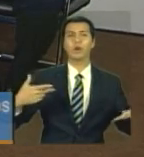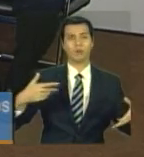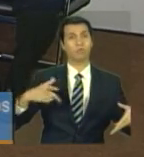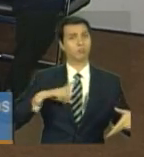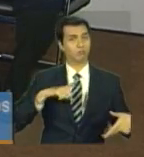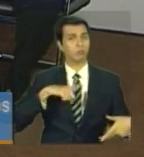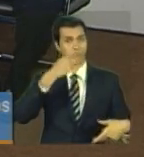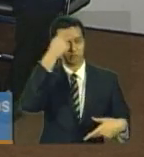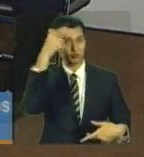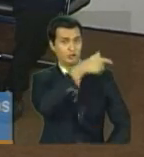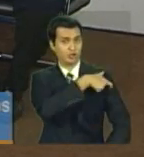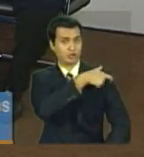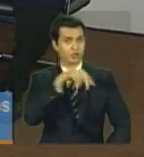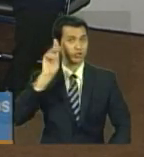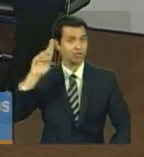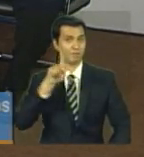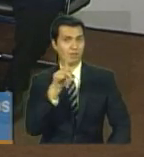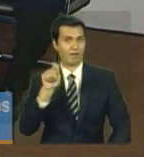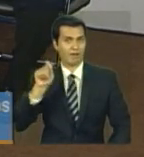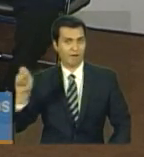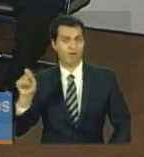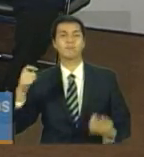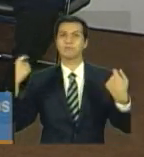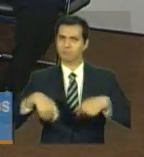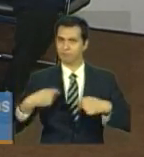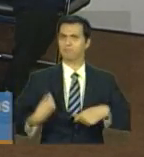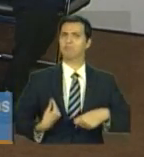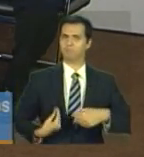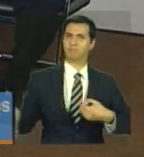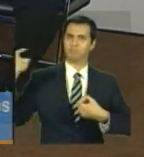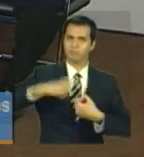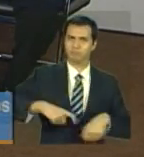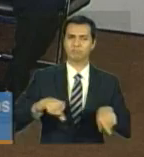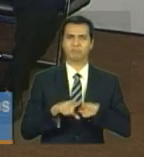nesse caminho da expansão do PAA, nesse